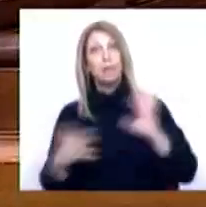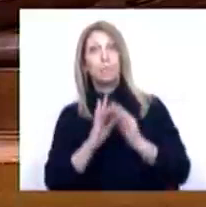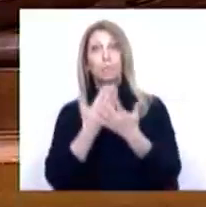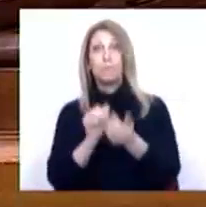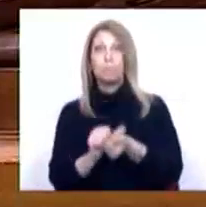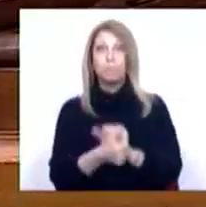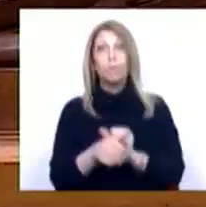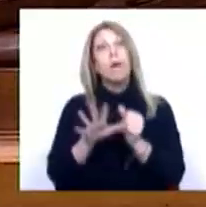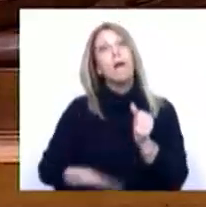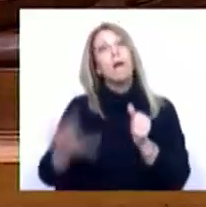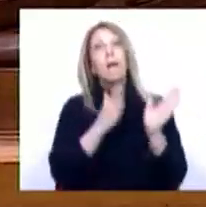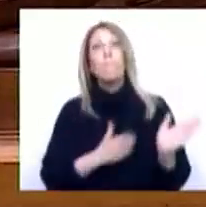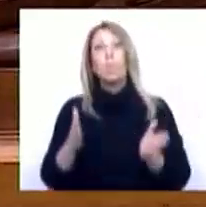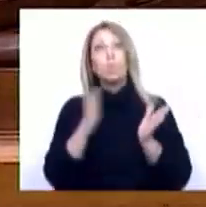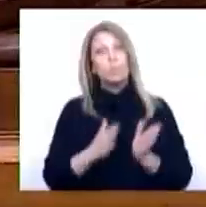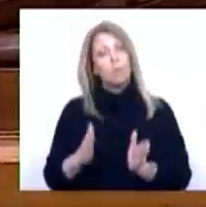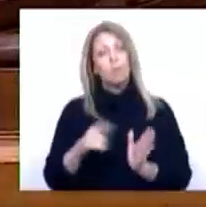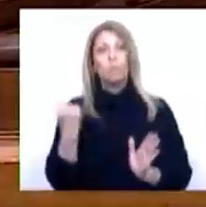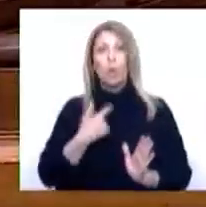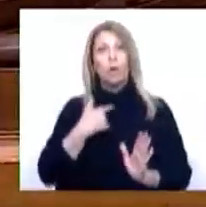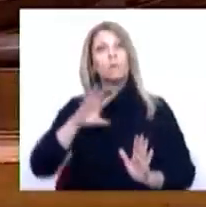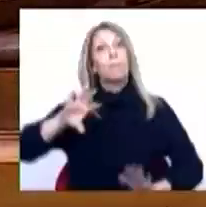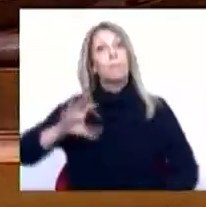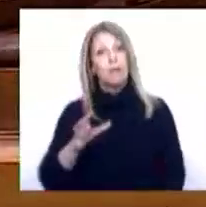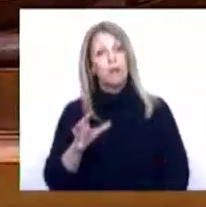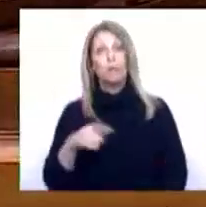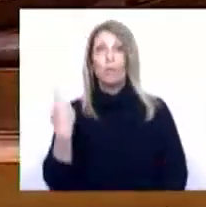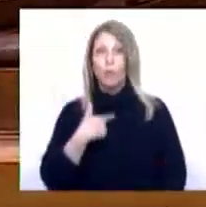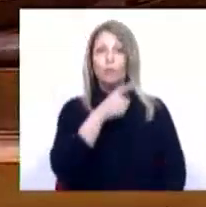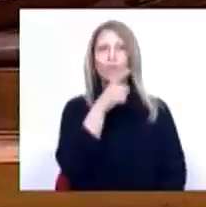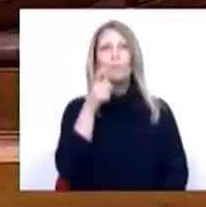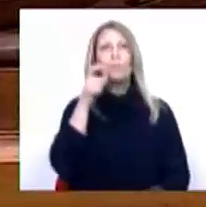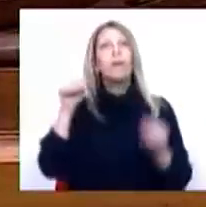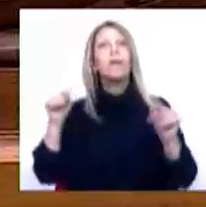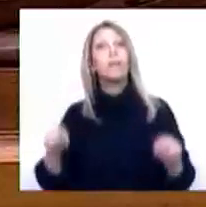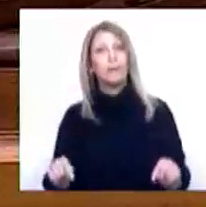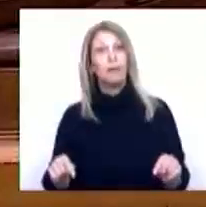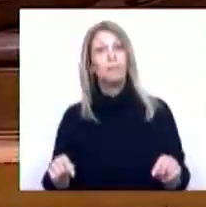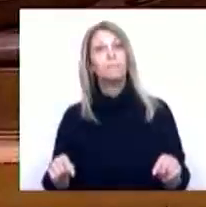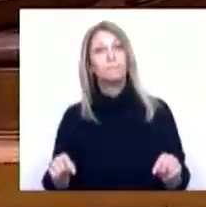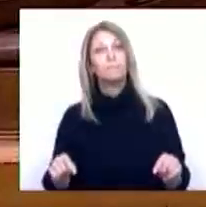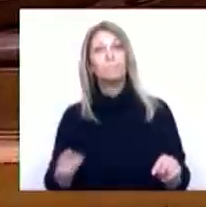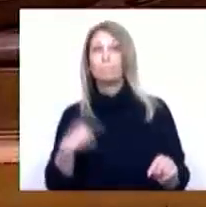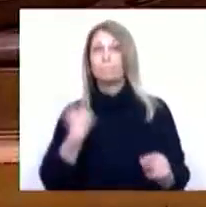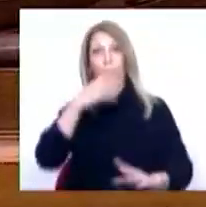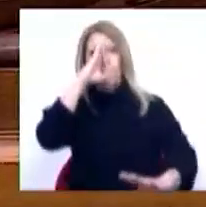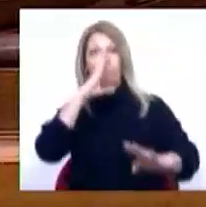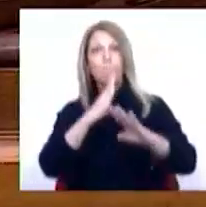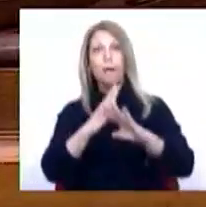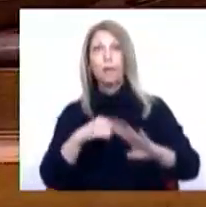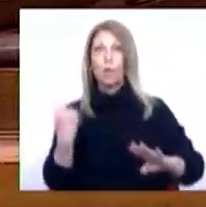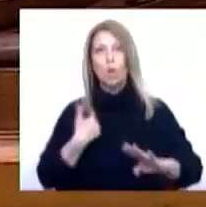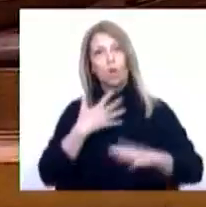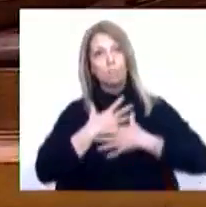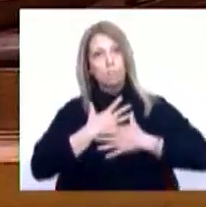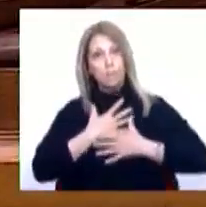o tecido produtivo do nosso país. E o nosso compromisso aqui, é o nosso empenho, a nossa dedicação,